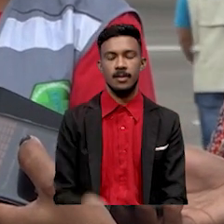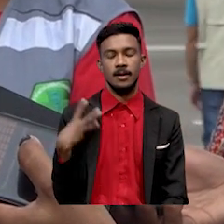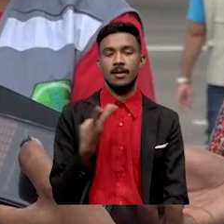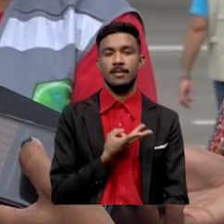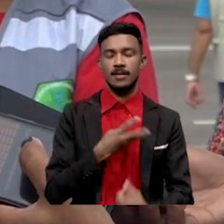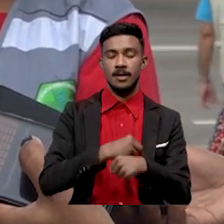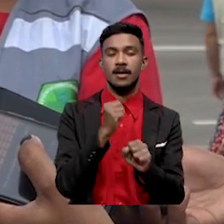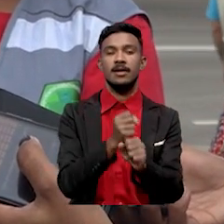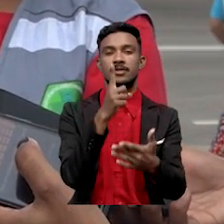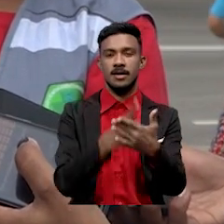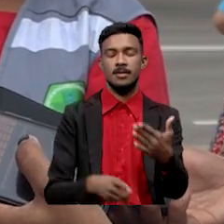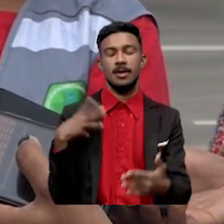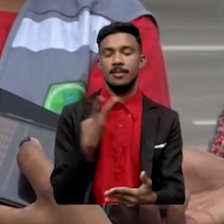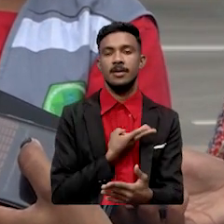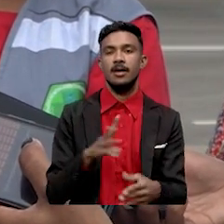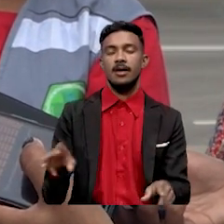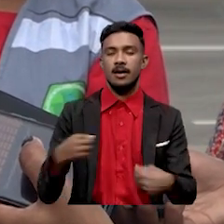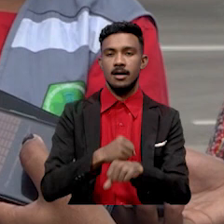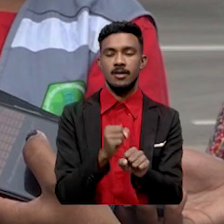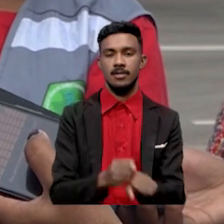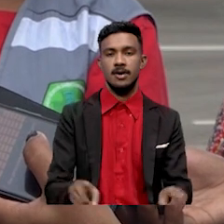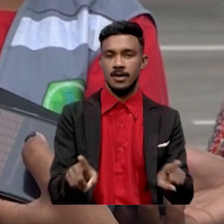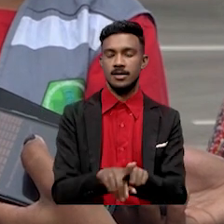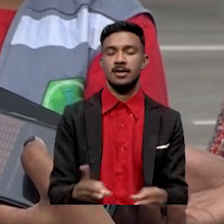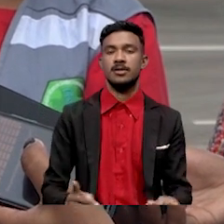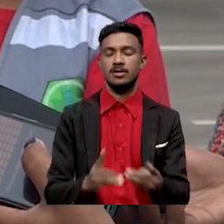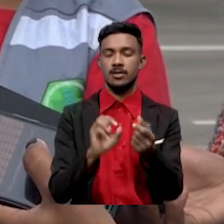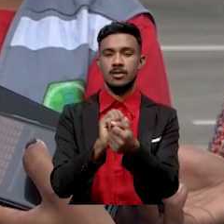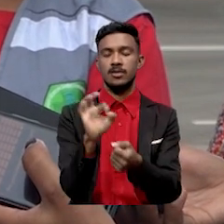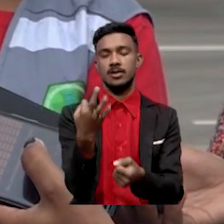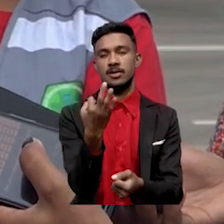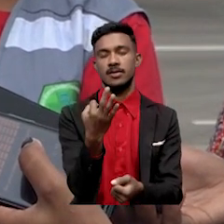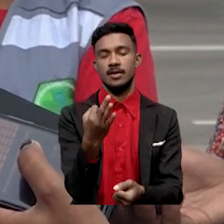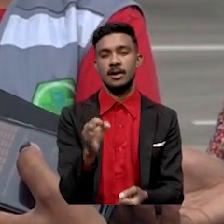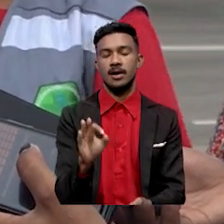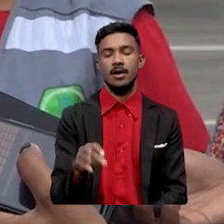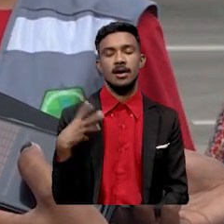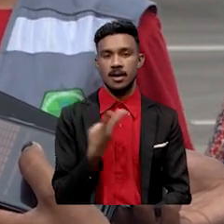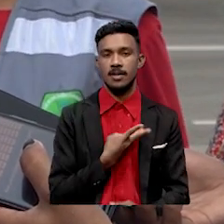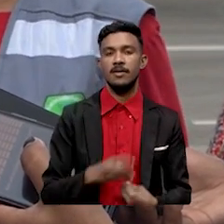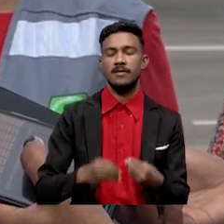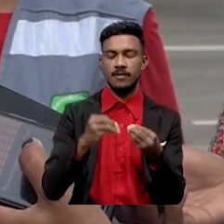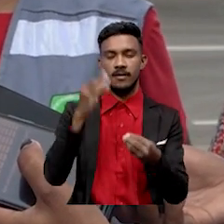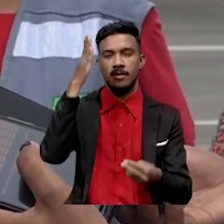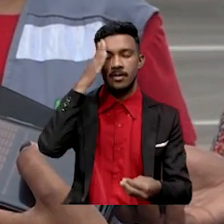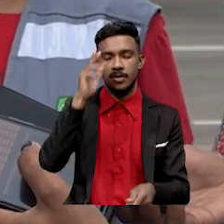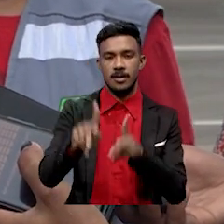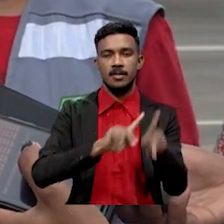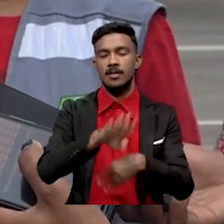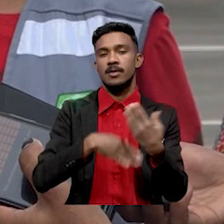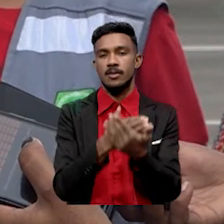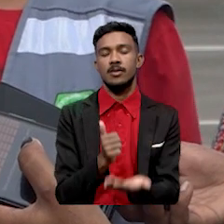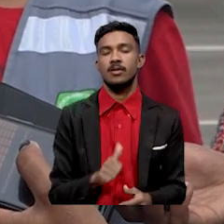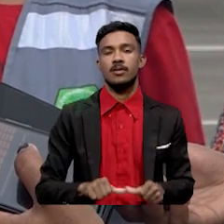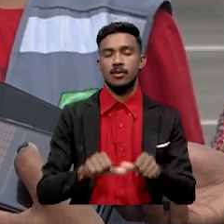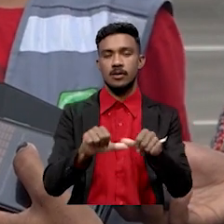Amihalo sai da mecanismo durante amihalo ou combate a variante Sercelo COVID-19 nia. A minha encoraja a população de Timor-Leste a que continua na fase de